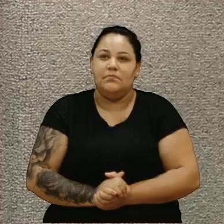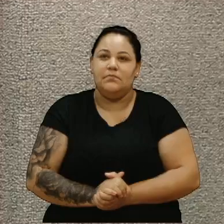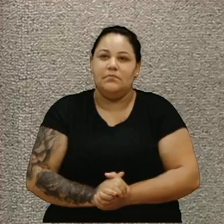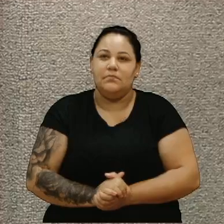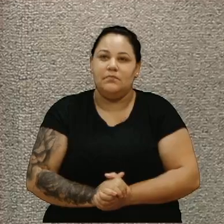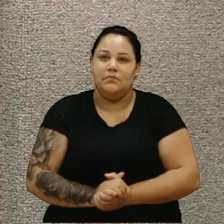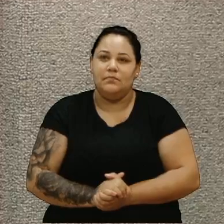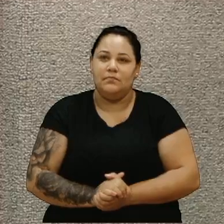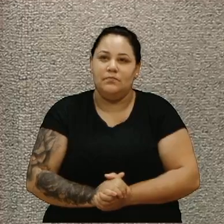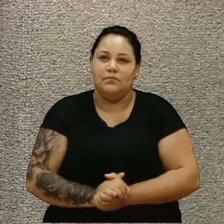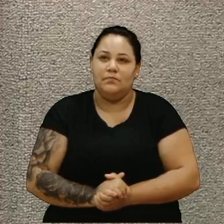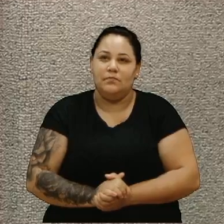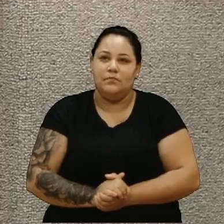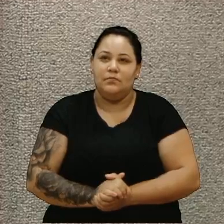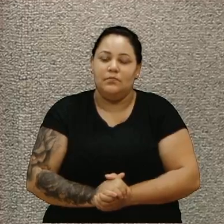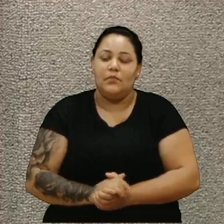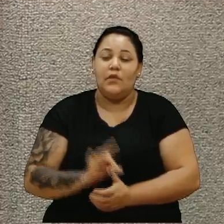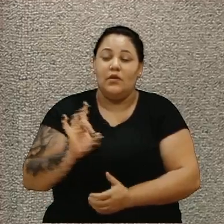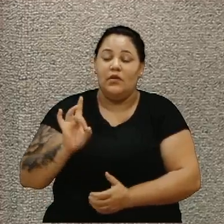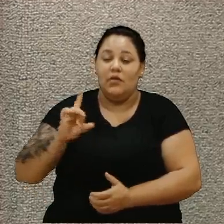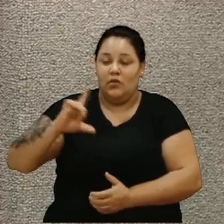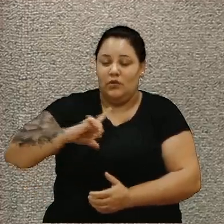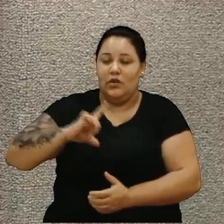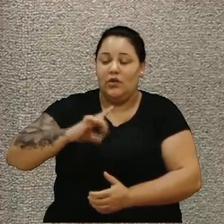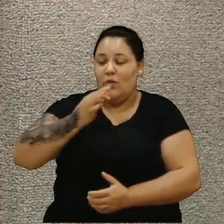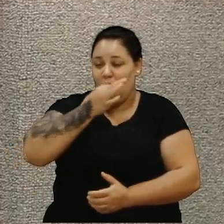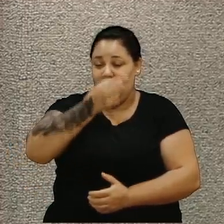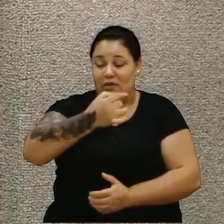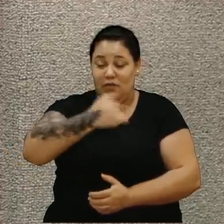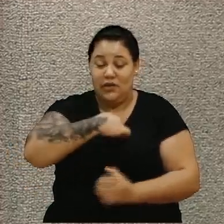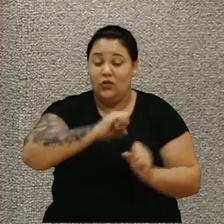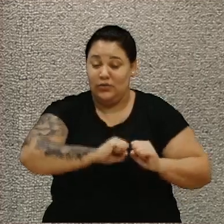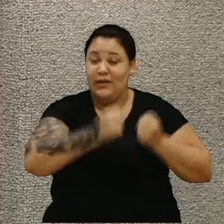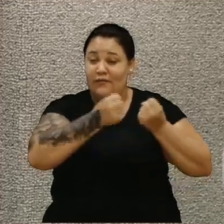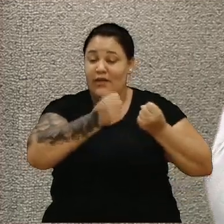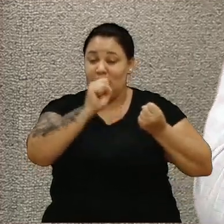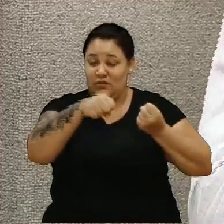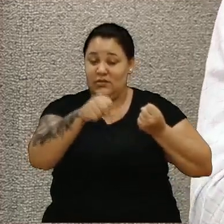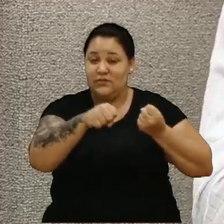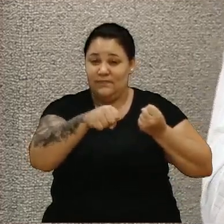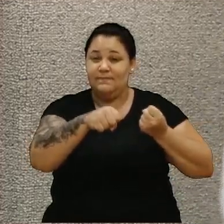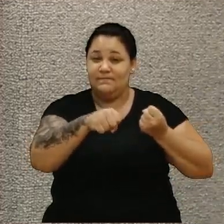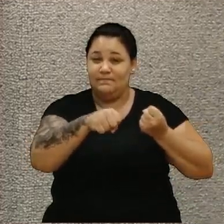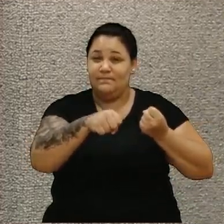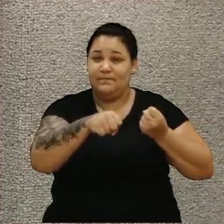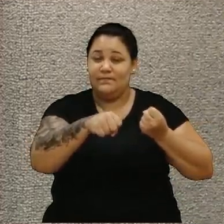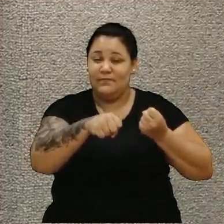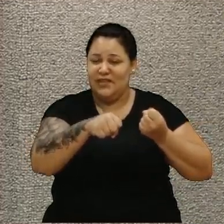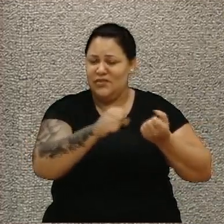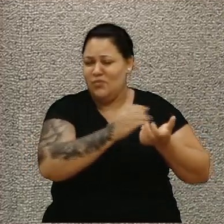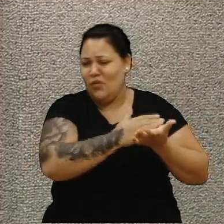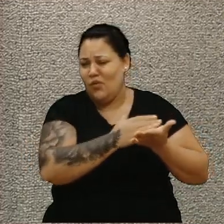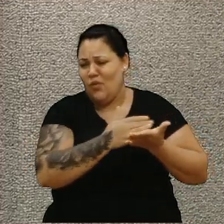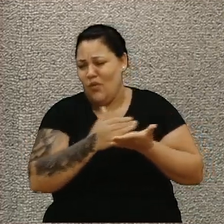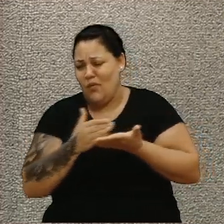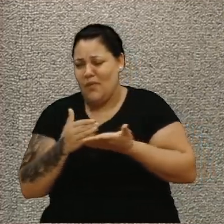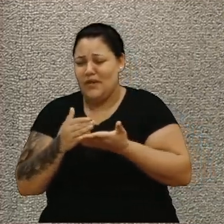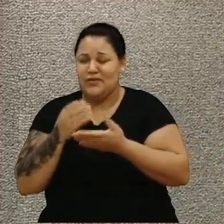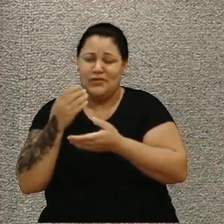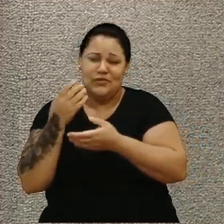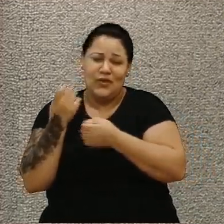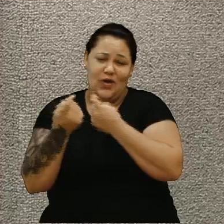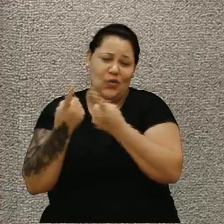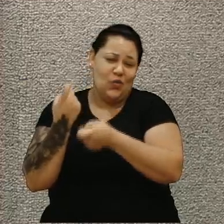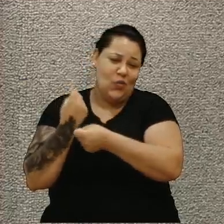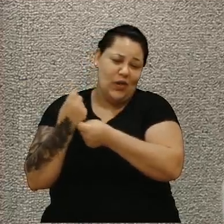Sou da opinião, vereador Lucas, e defendo isso aqui desde que já adentrei nessa casa alguns anos